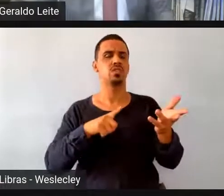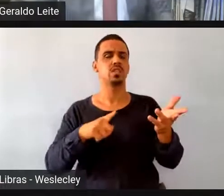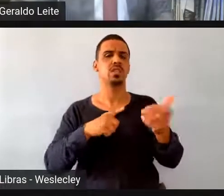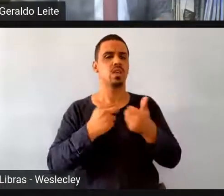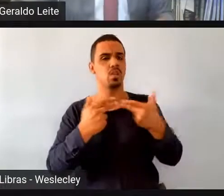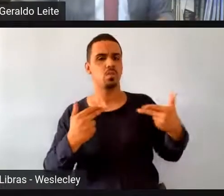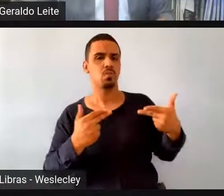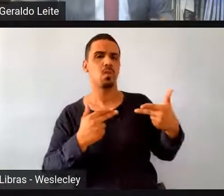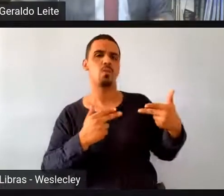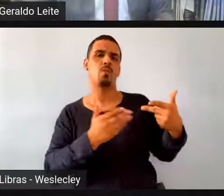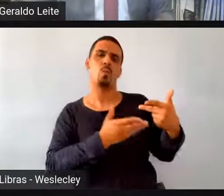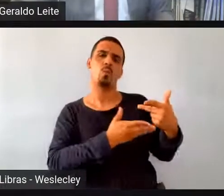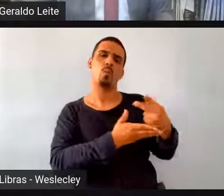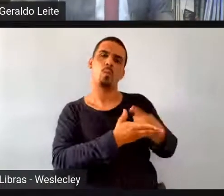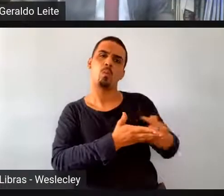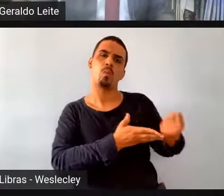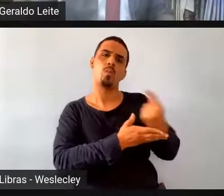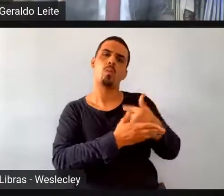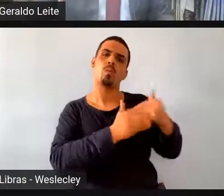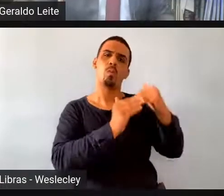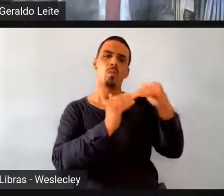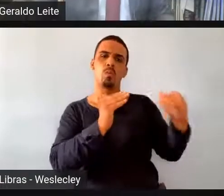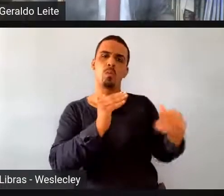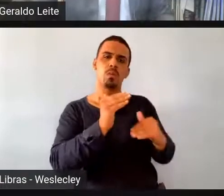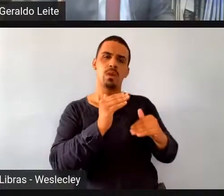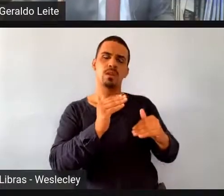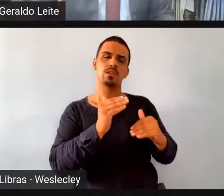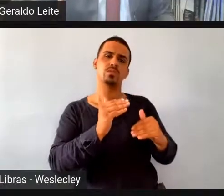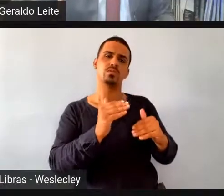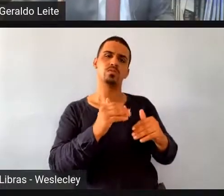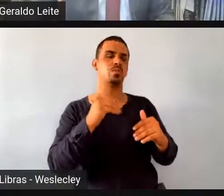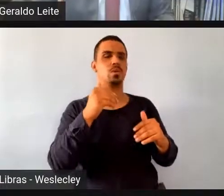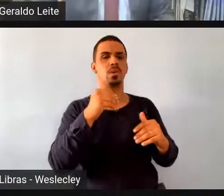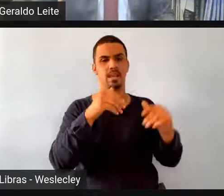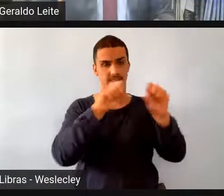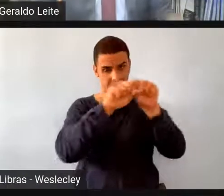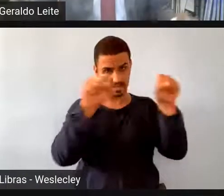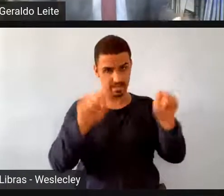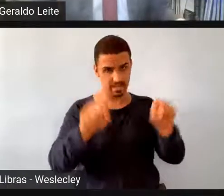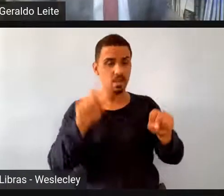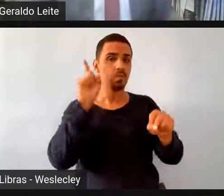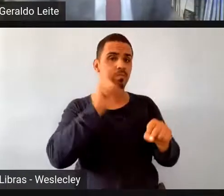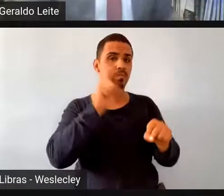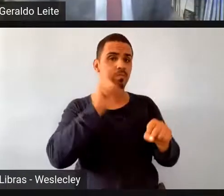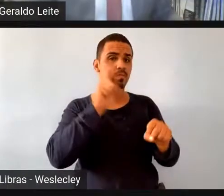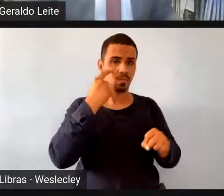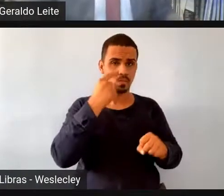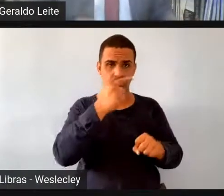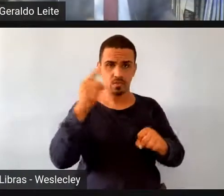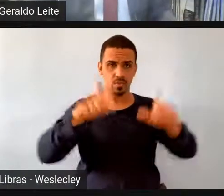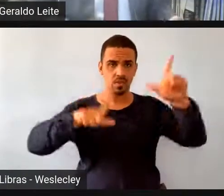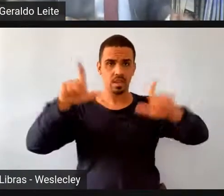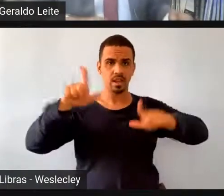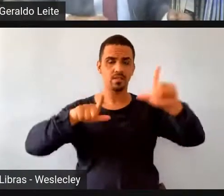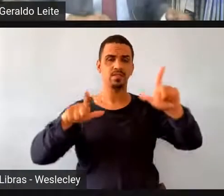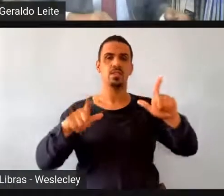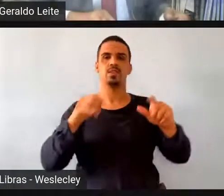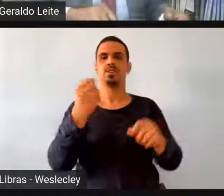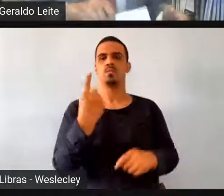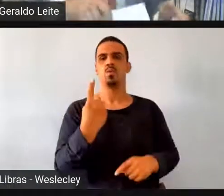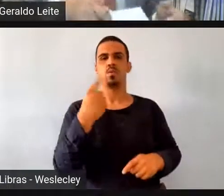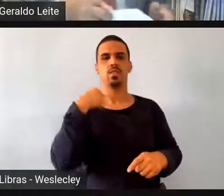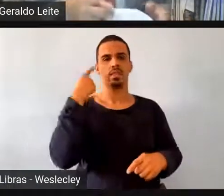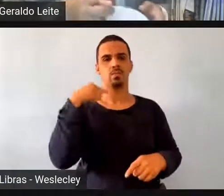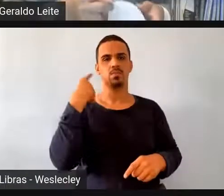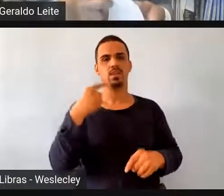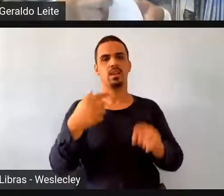Eu não acho que o sistema americano, por exemplo, que está todo mundo vendo na televisão esses dias, né, um deputado por distrito, seja lá muito produtivo, nem